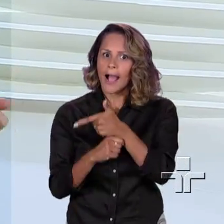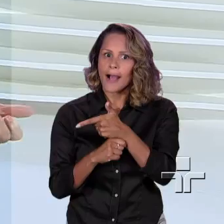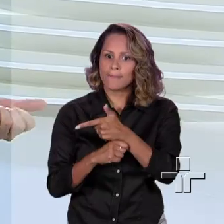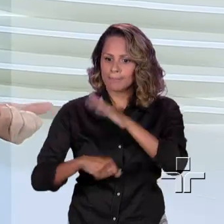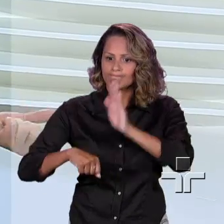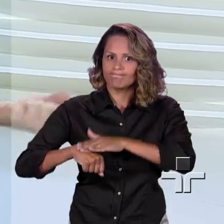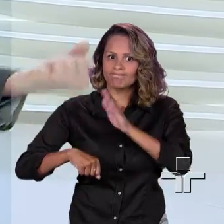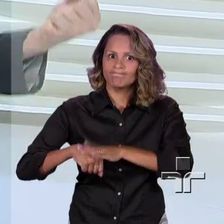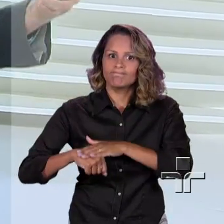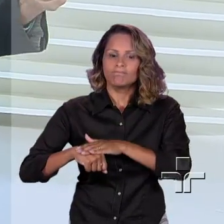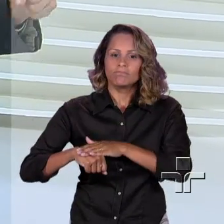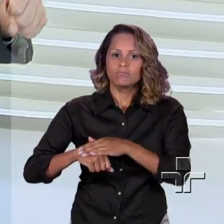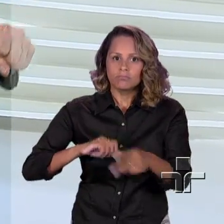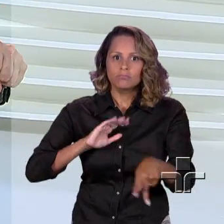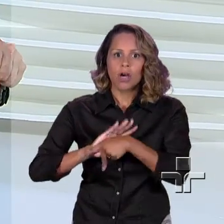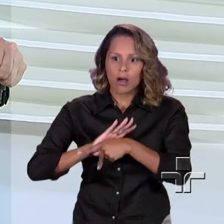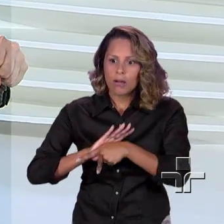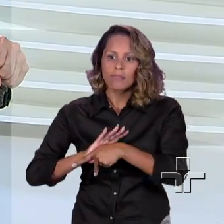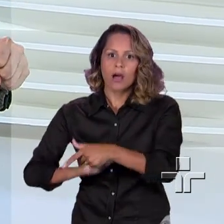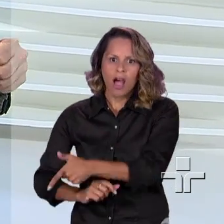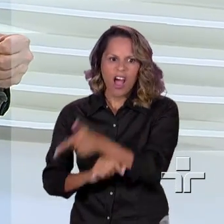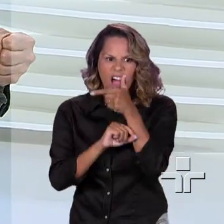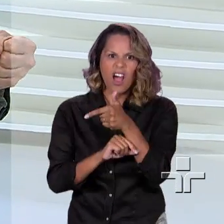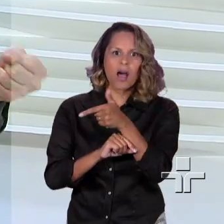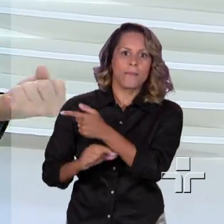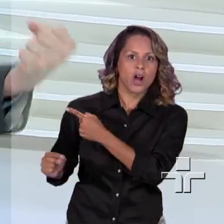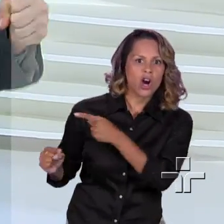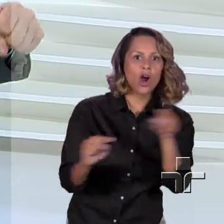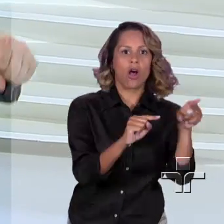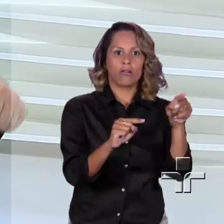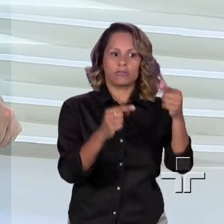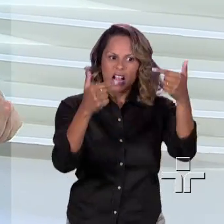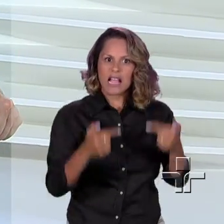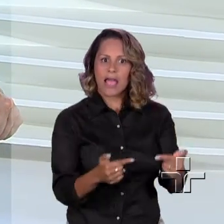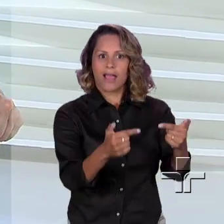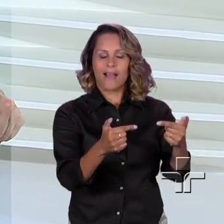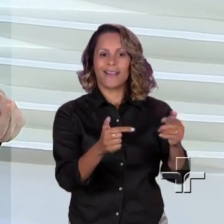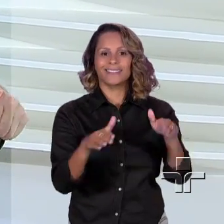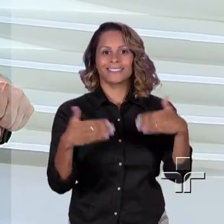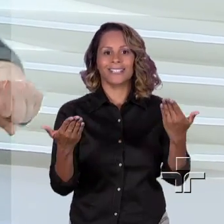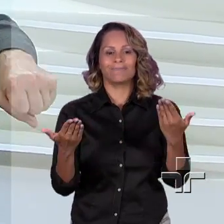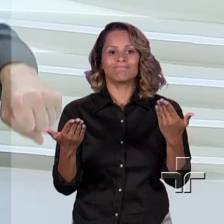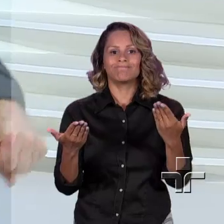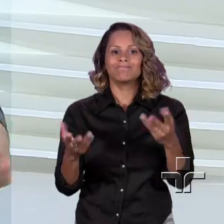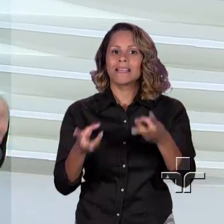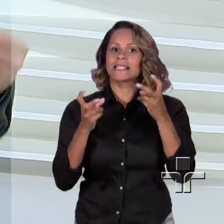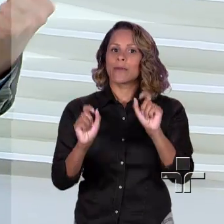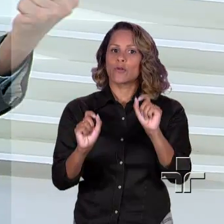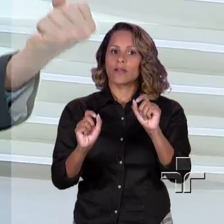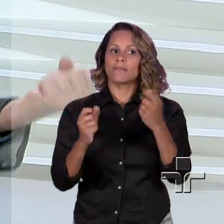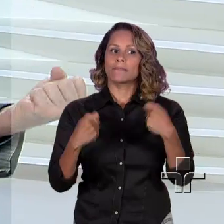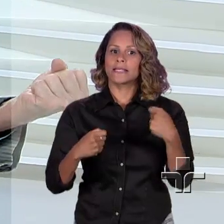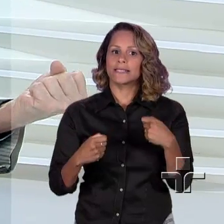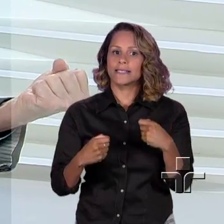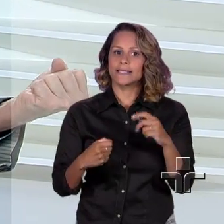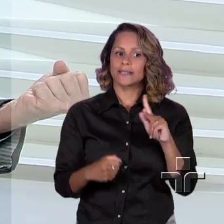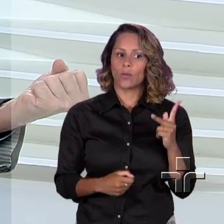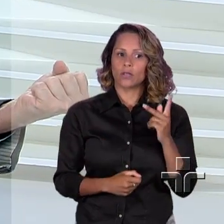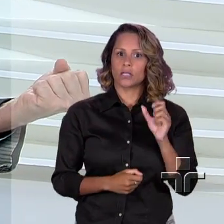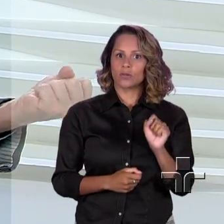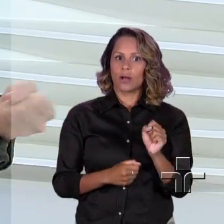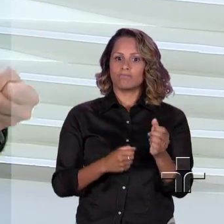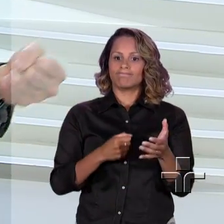militar, você vai entrar numa lógica de clandestinidade, onde você não pode ter aquele contato com a